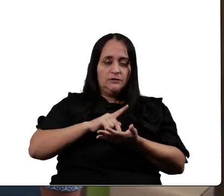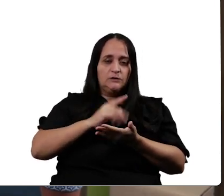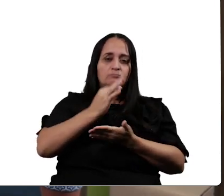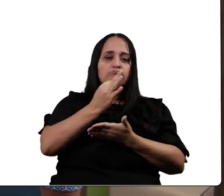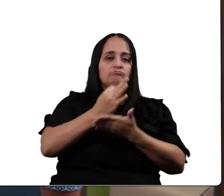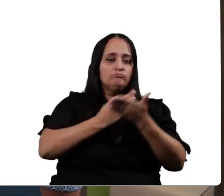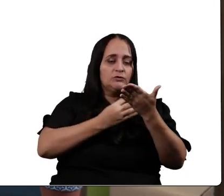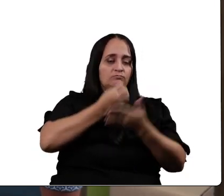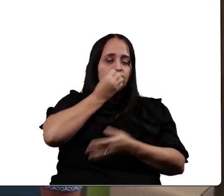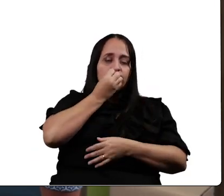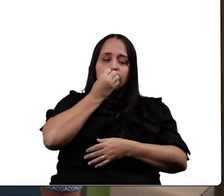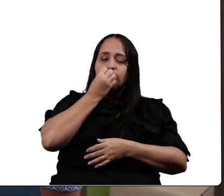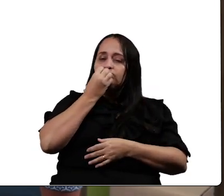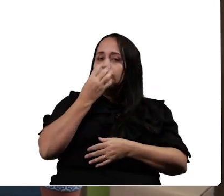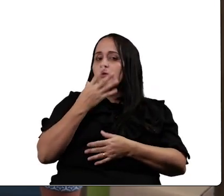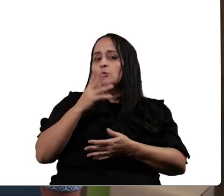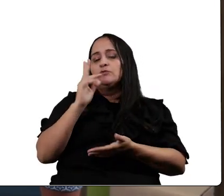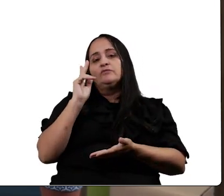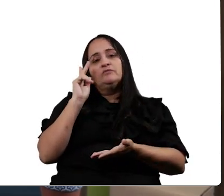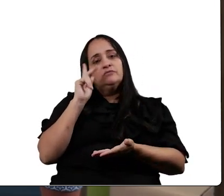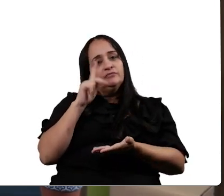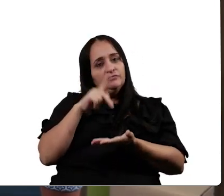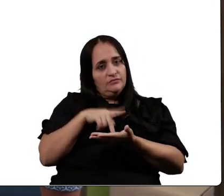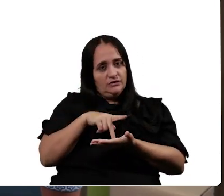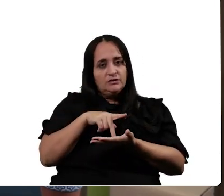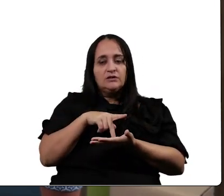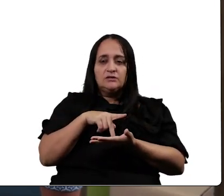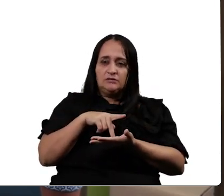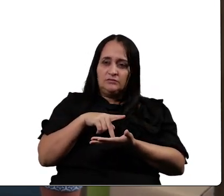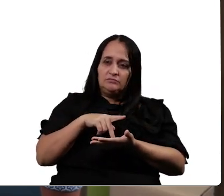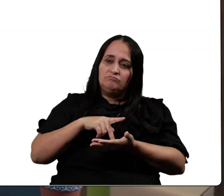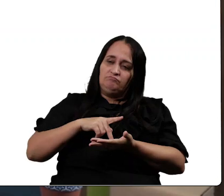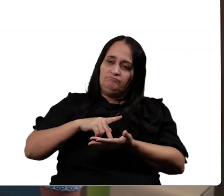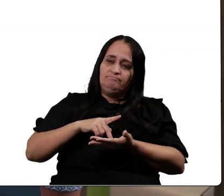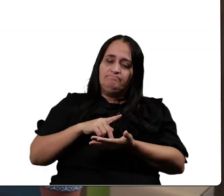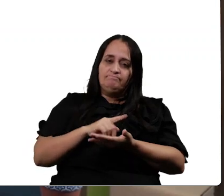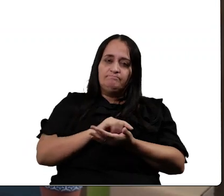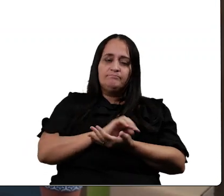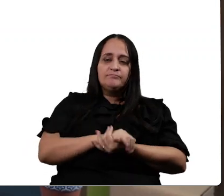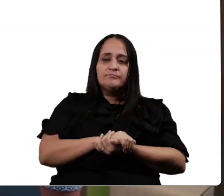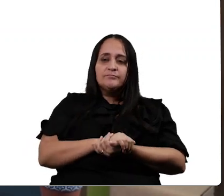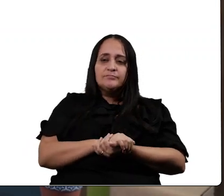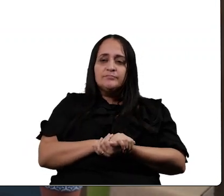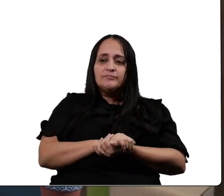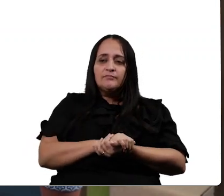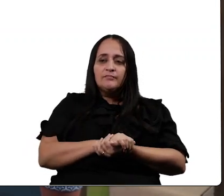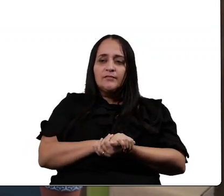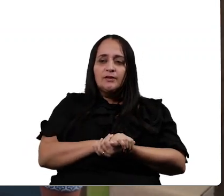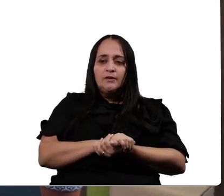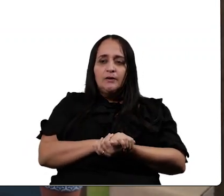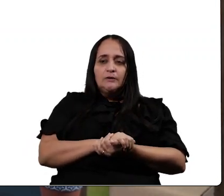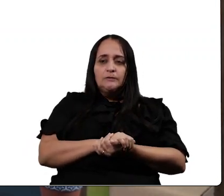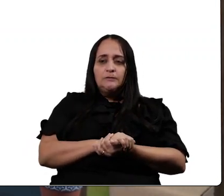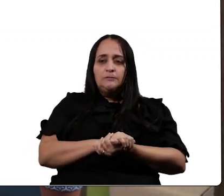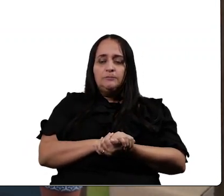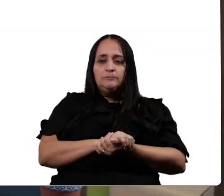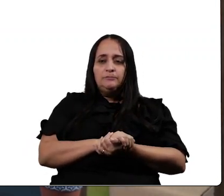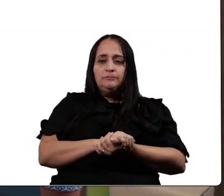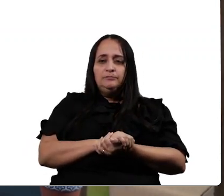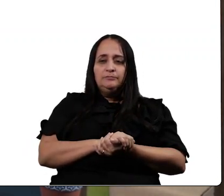ser um texto verdadeiro, de uma notícia, de um fato verdadeiro, como foi o